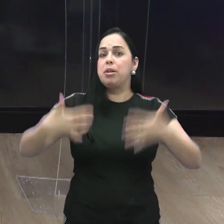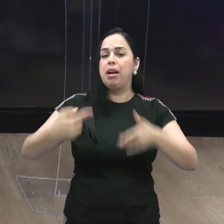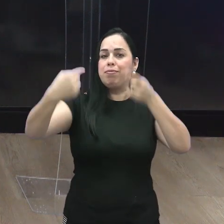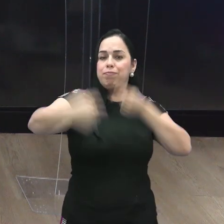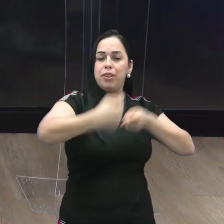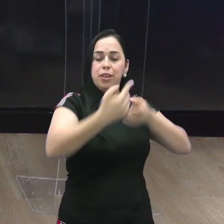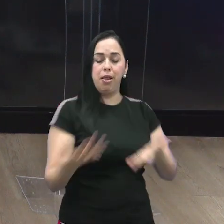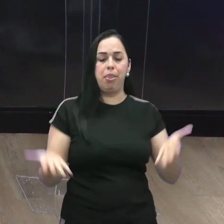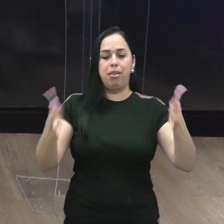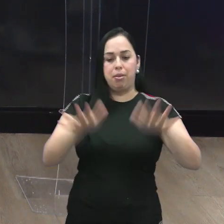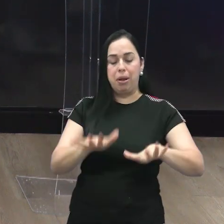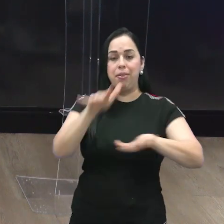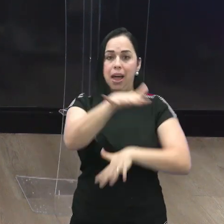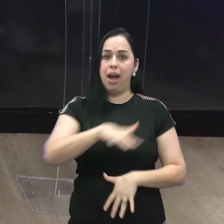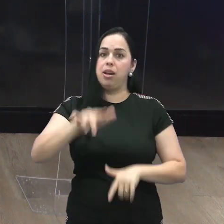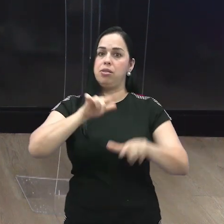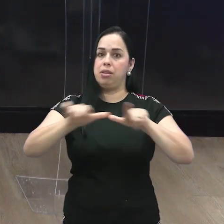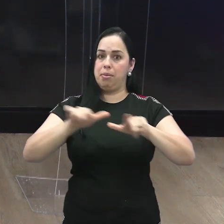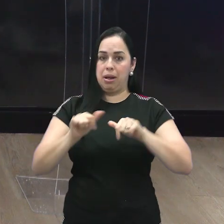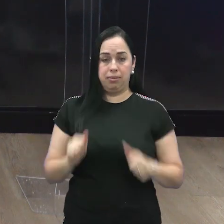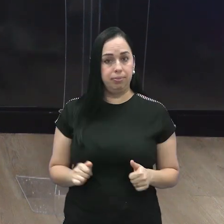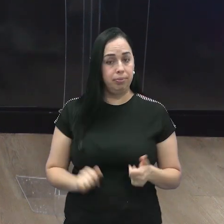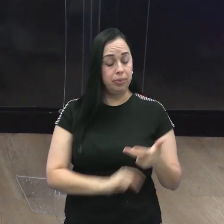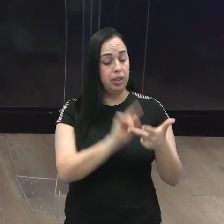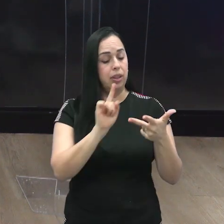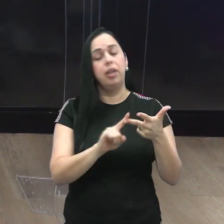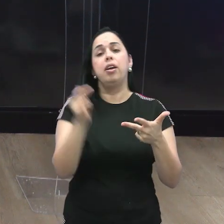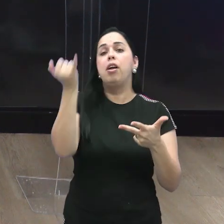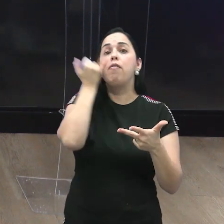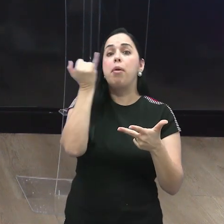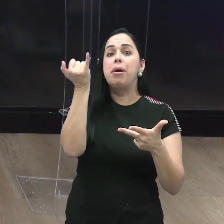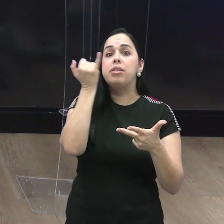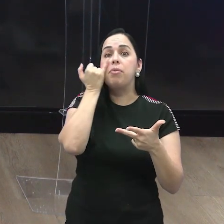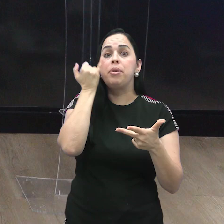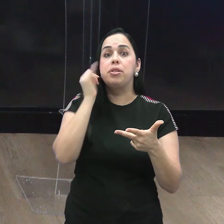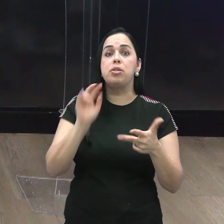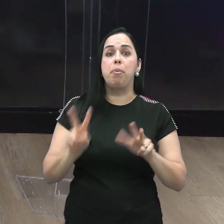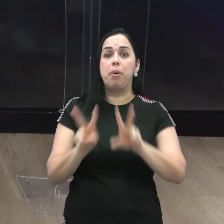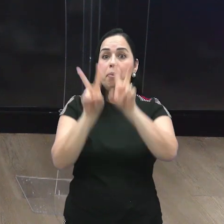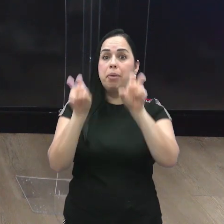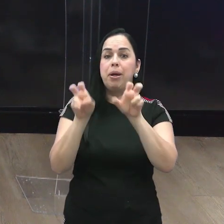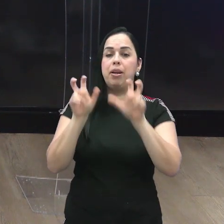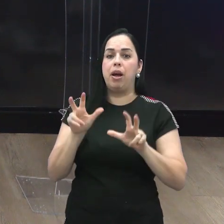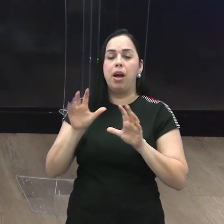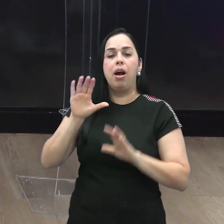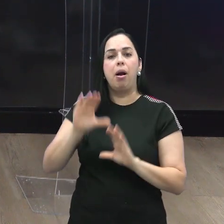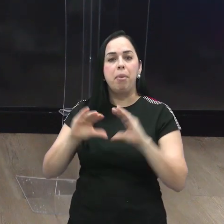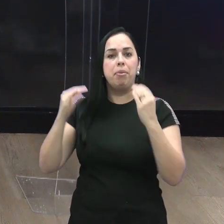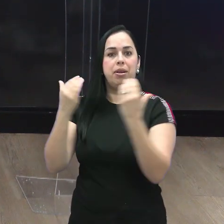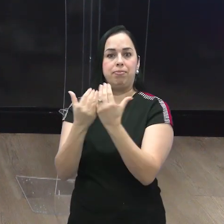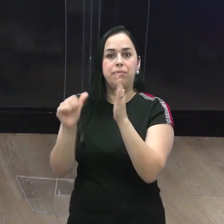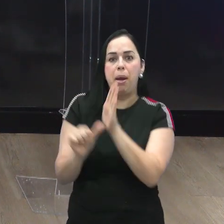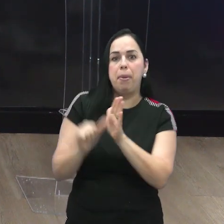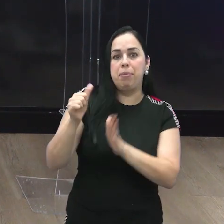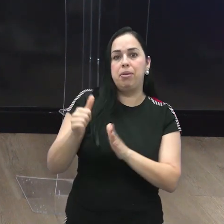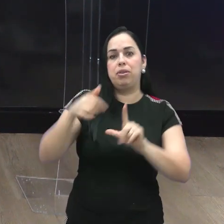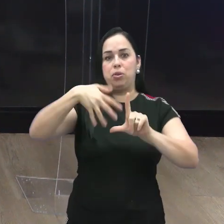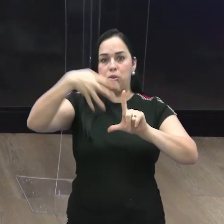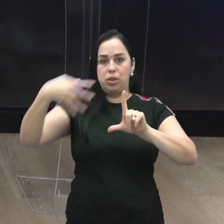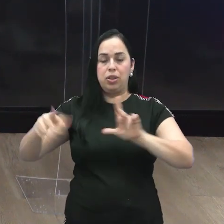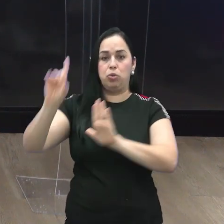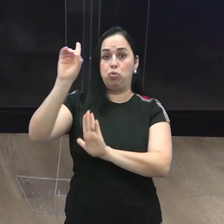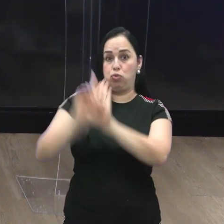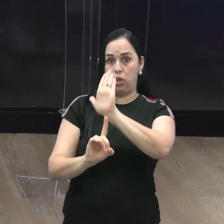a inclusão no mercado de trabalho. Tem ainda as informações sobre a primeira Conferência Municipal dos Direitos da